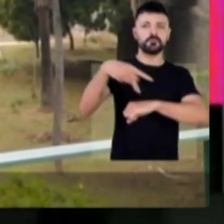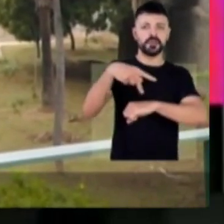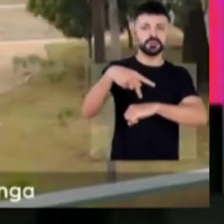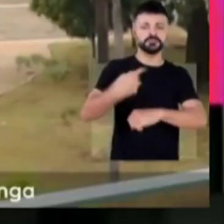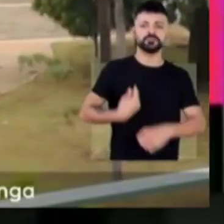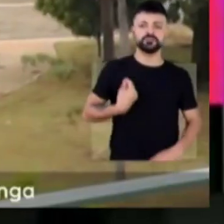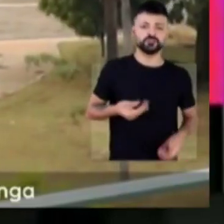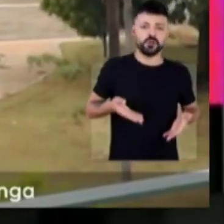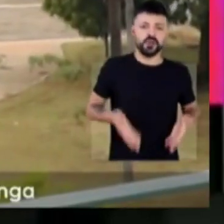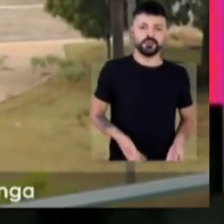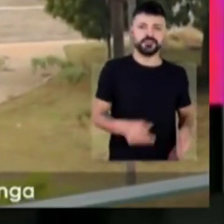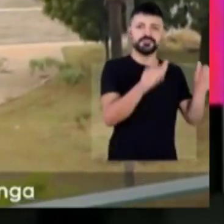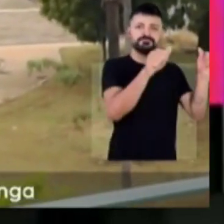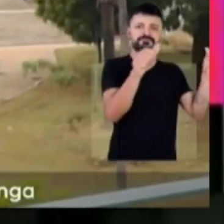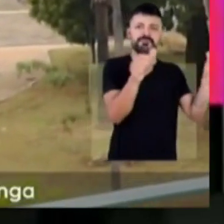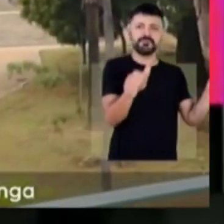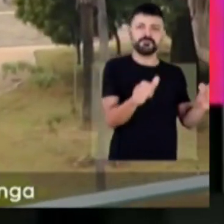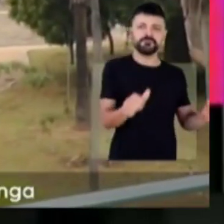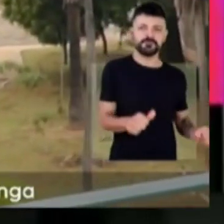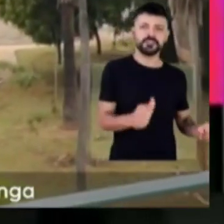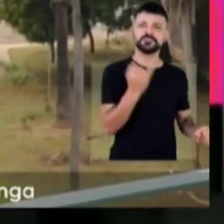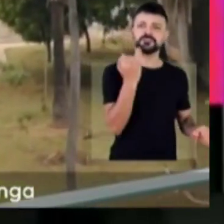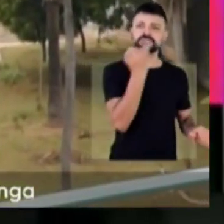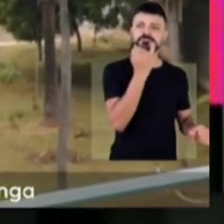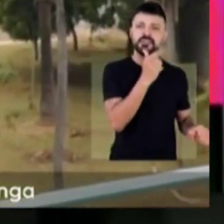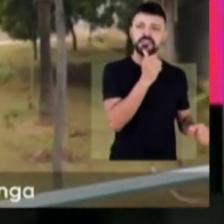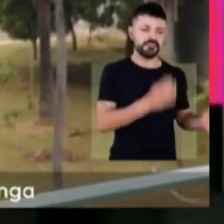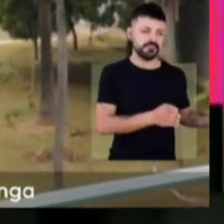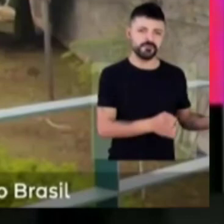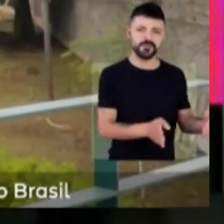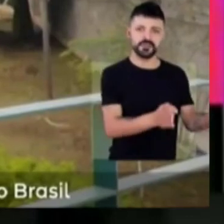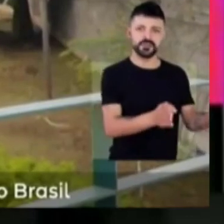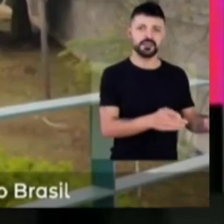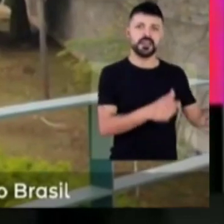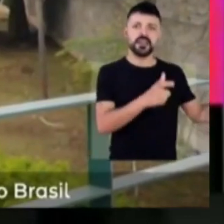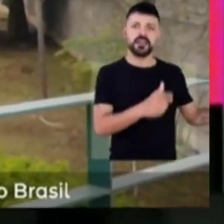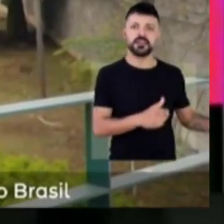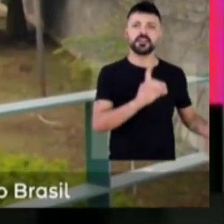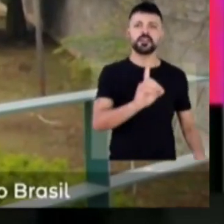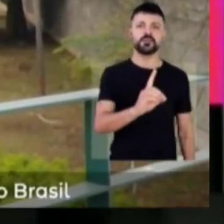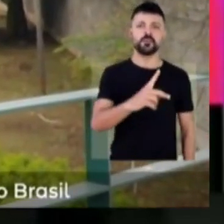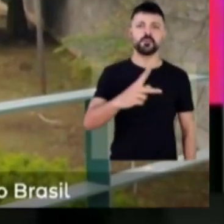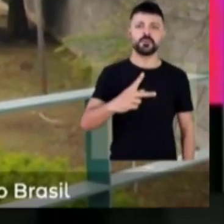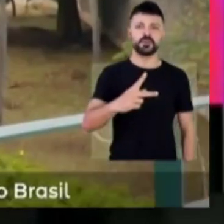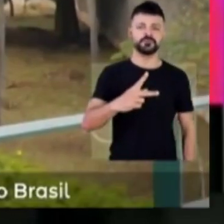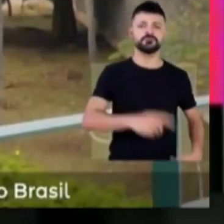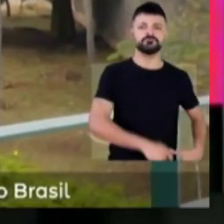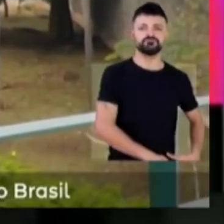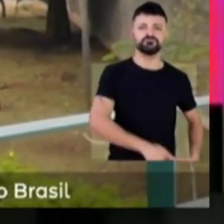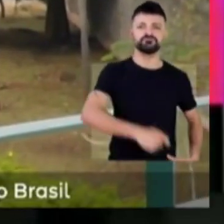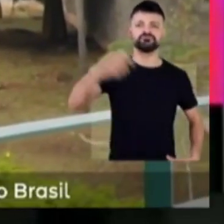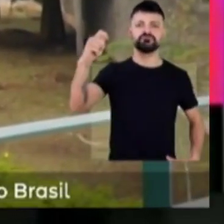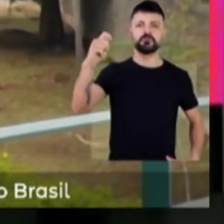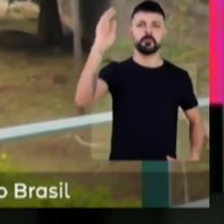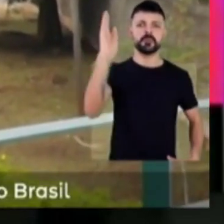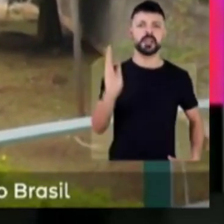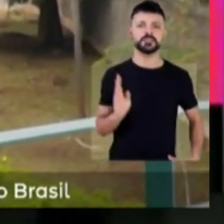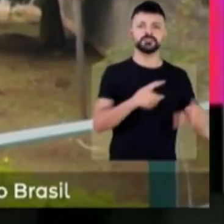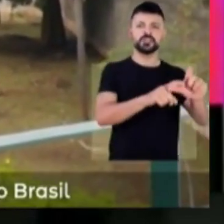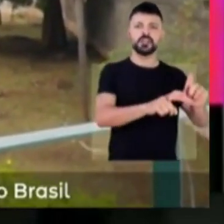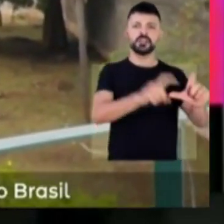da nossa pátria. E nós estamos aqui em frente ao monumento do Ipiranga. Foi aqui que o Dom Pedro I proclamou